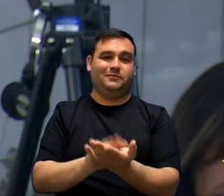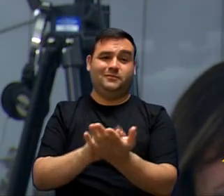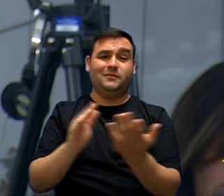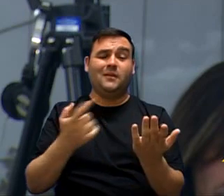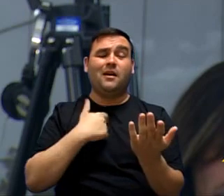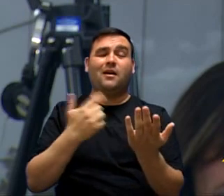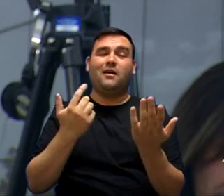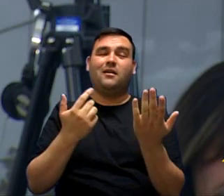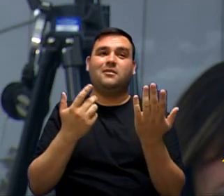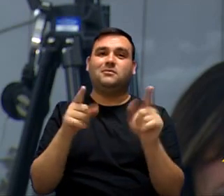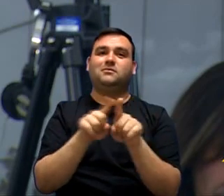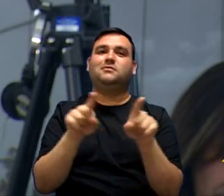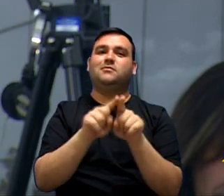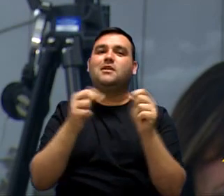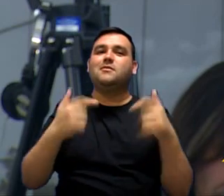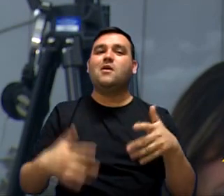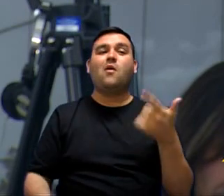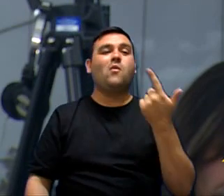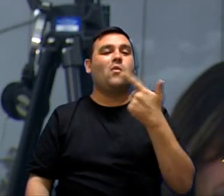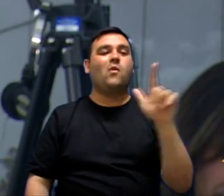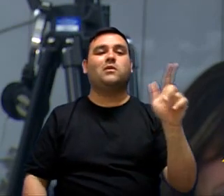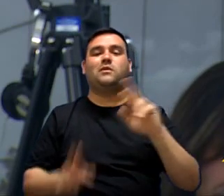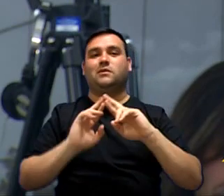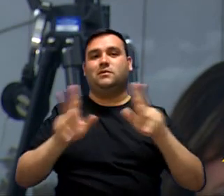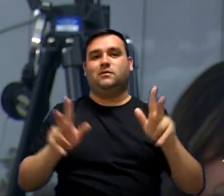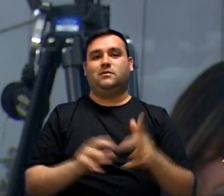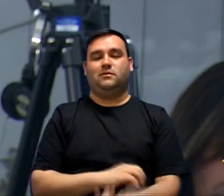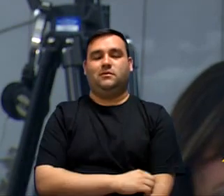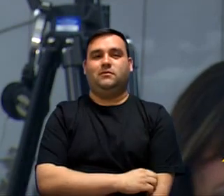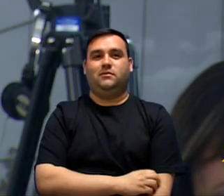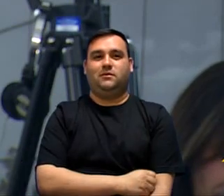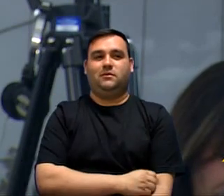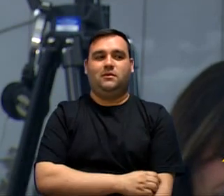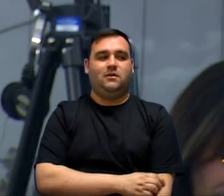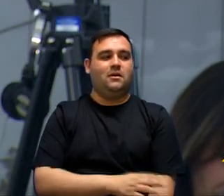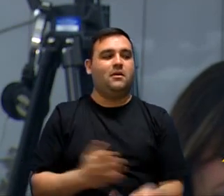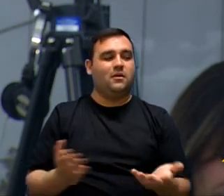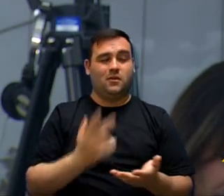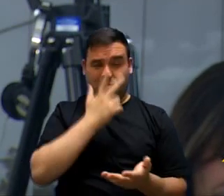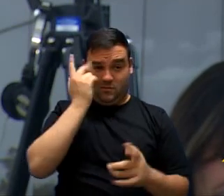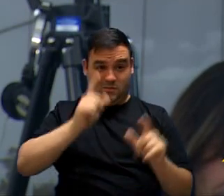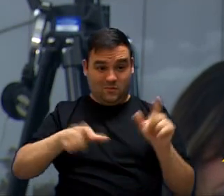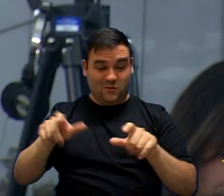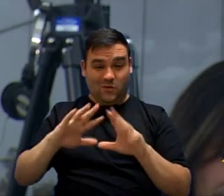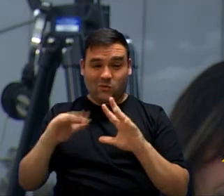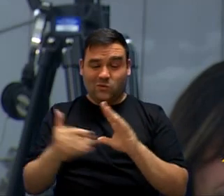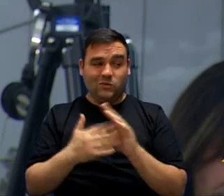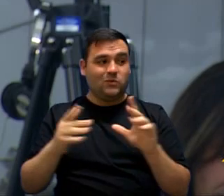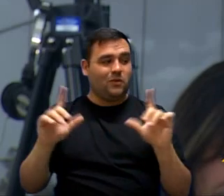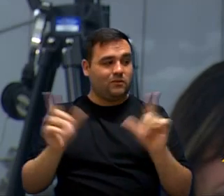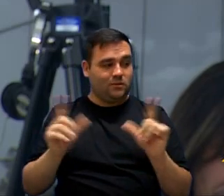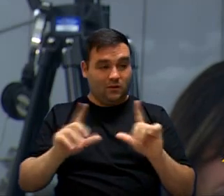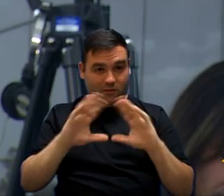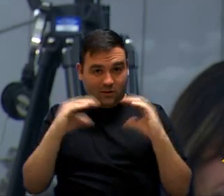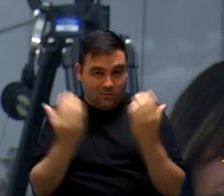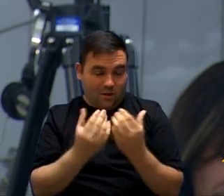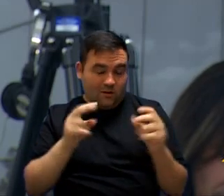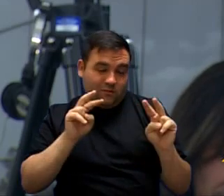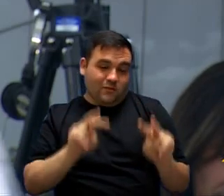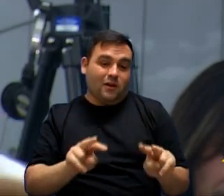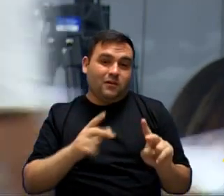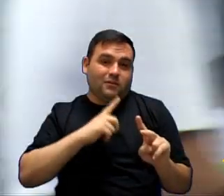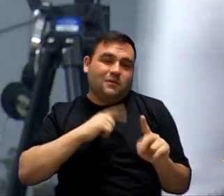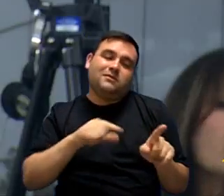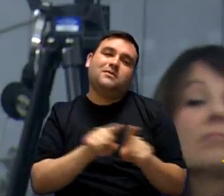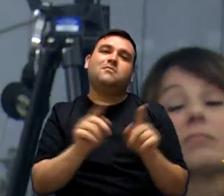Eu também coloco para você uma outra questão. As pessoas hoje, como eu disse, assistem a TV Câmara